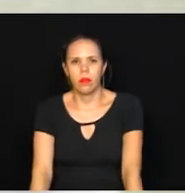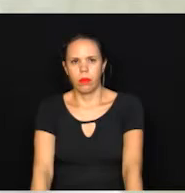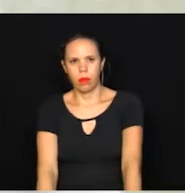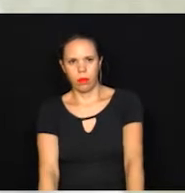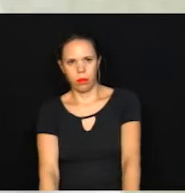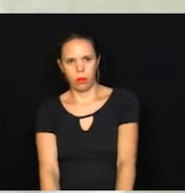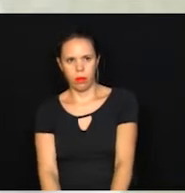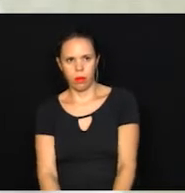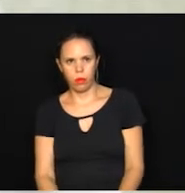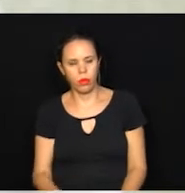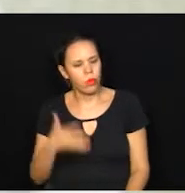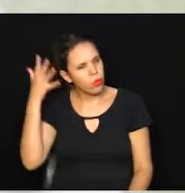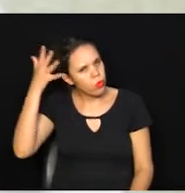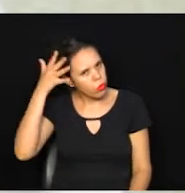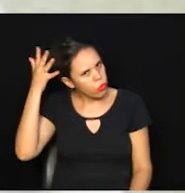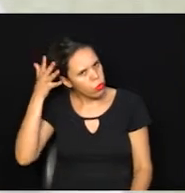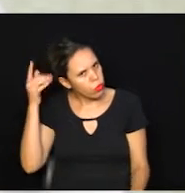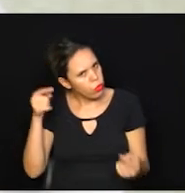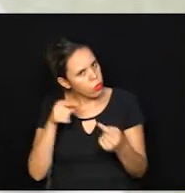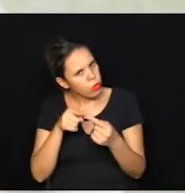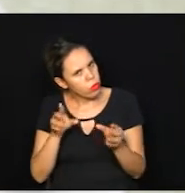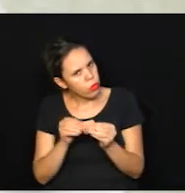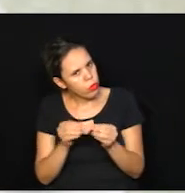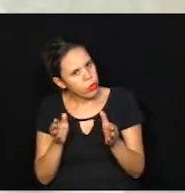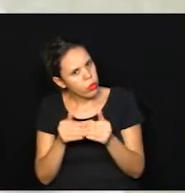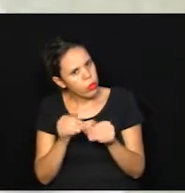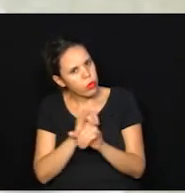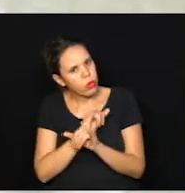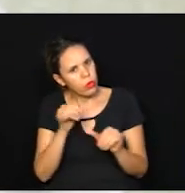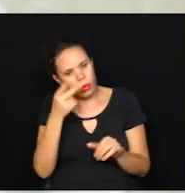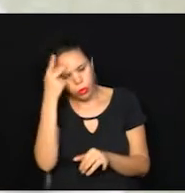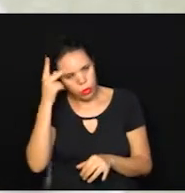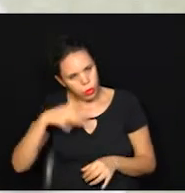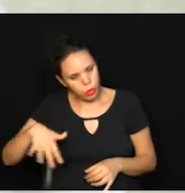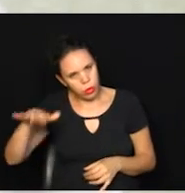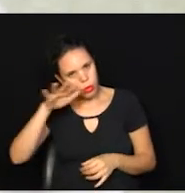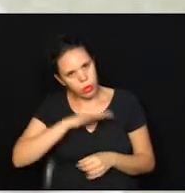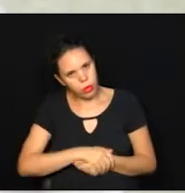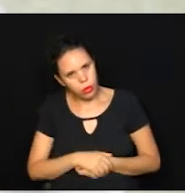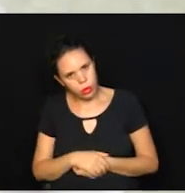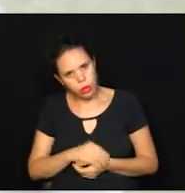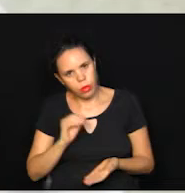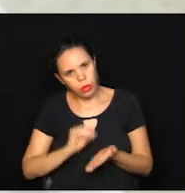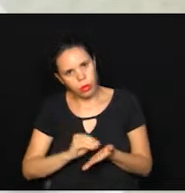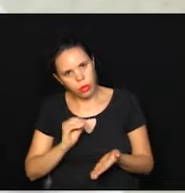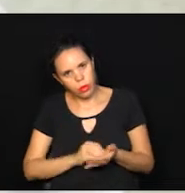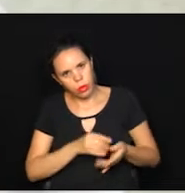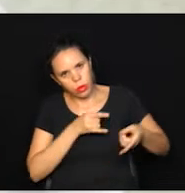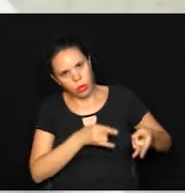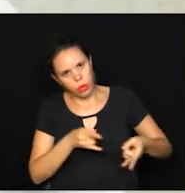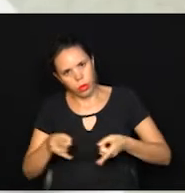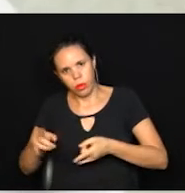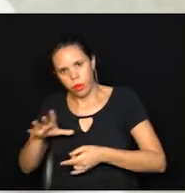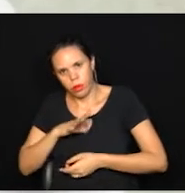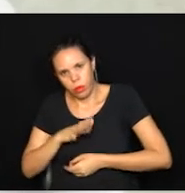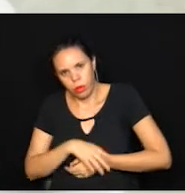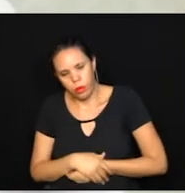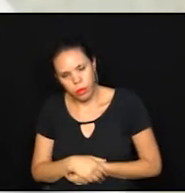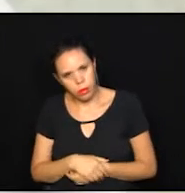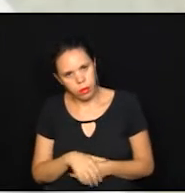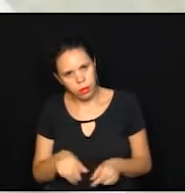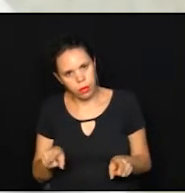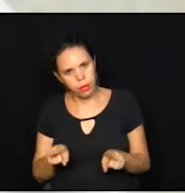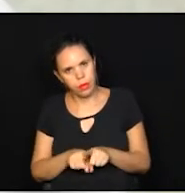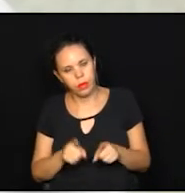No nosso fórum foi definido fazer um apelo à população por falta de leitos na cidade e também